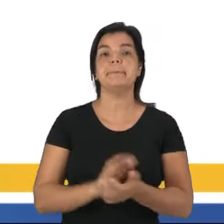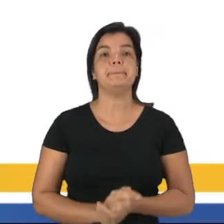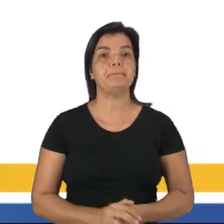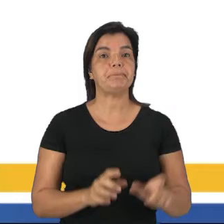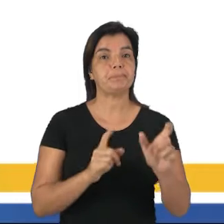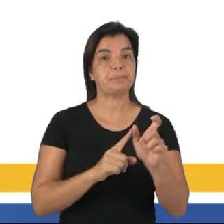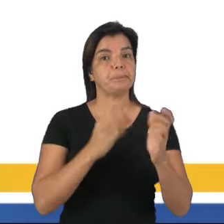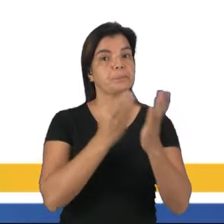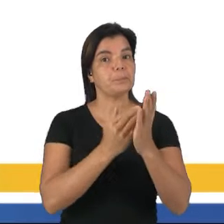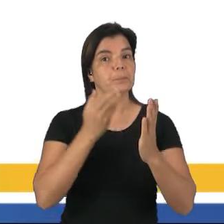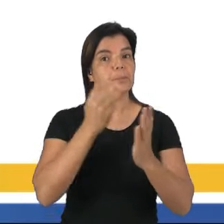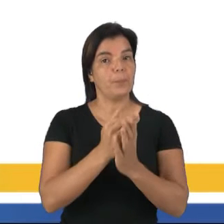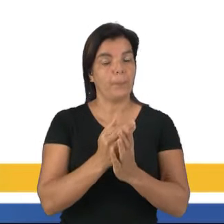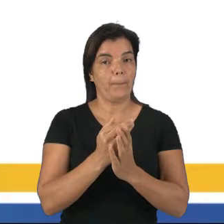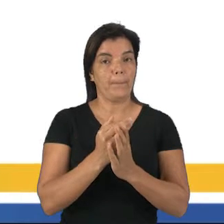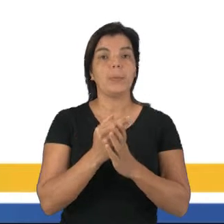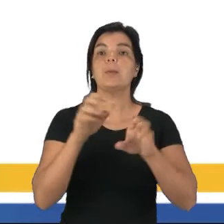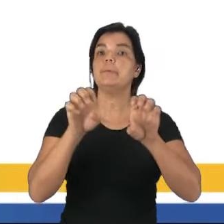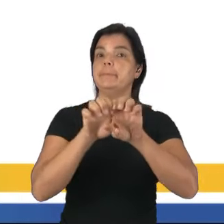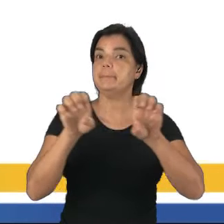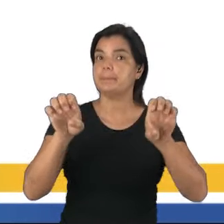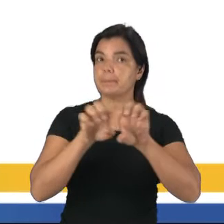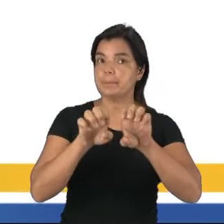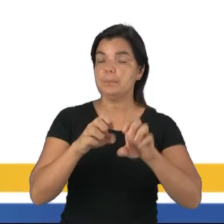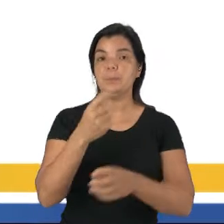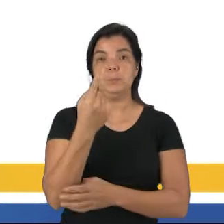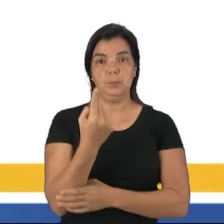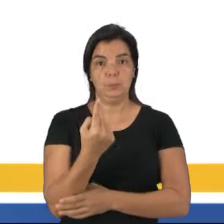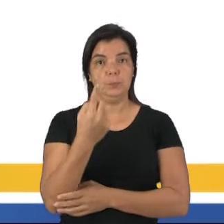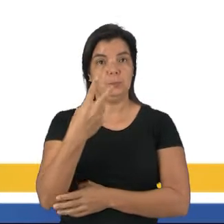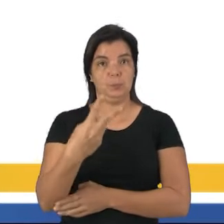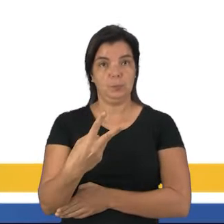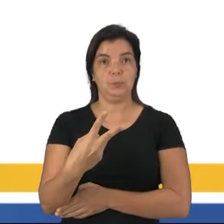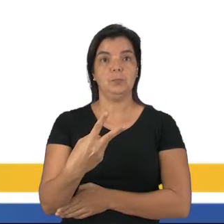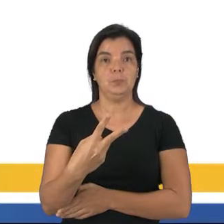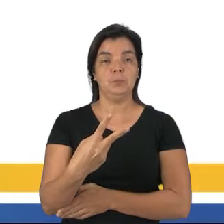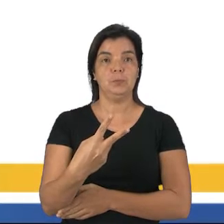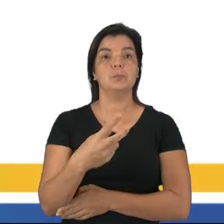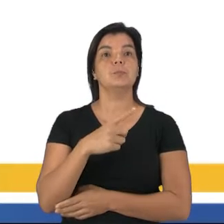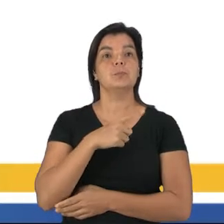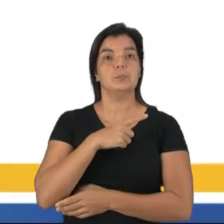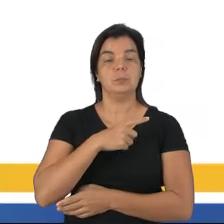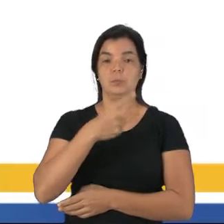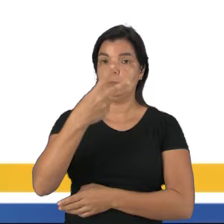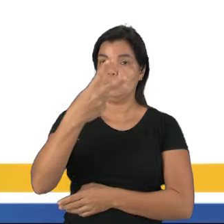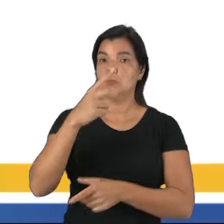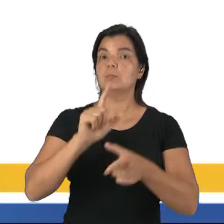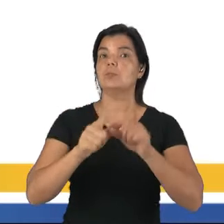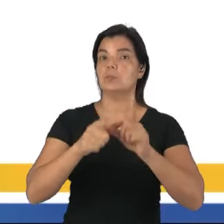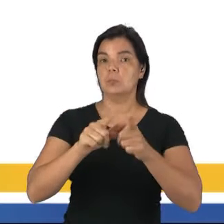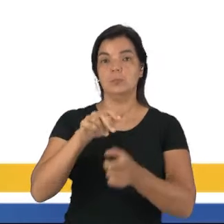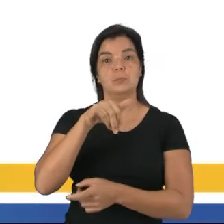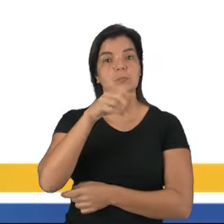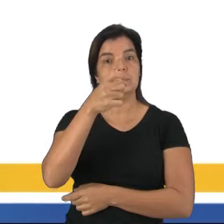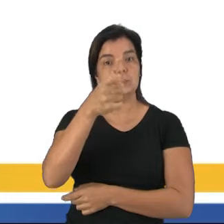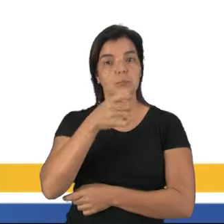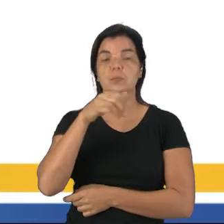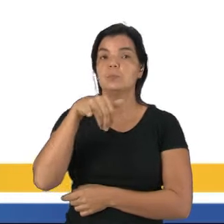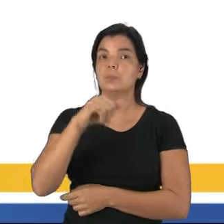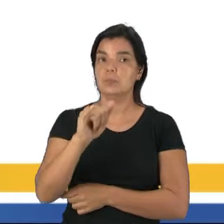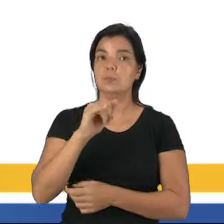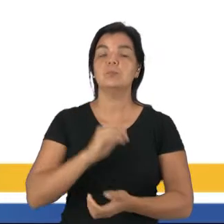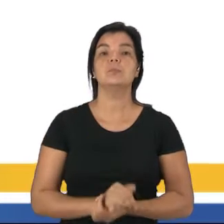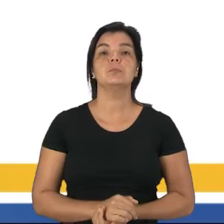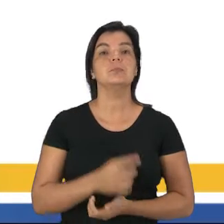por mais de uma equação, uma, duas. Nós temos aqui duas incógnitas, que é x e y,